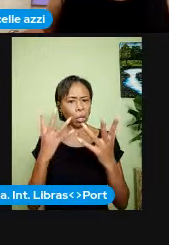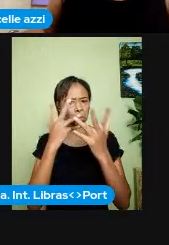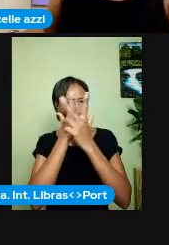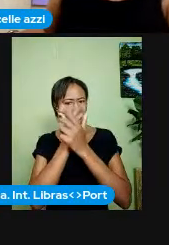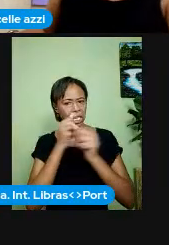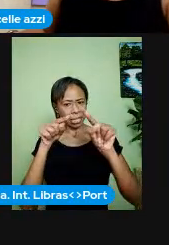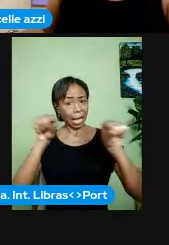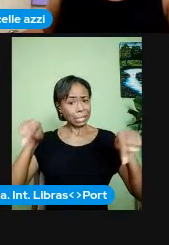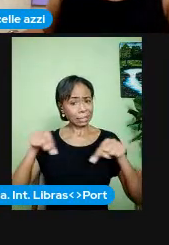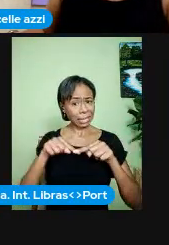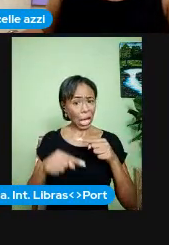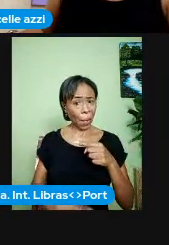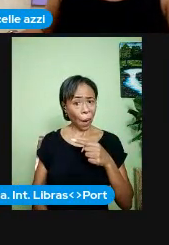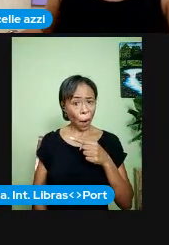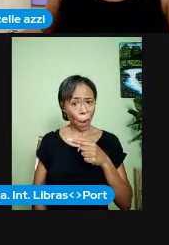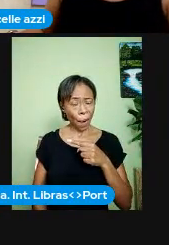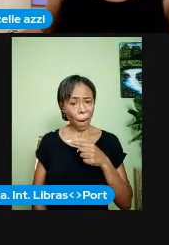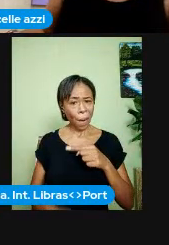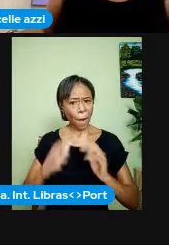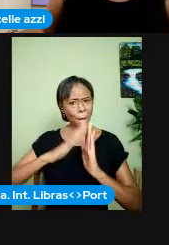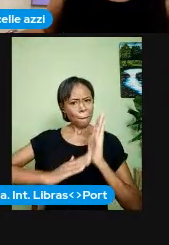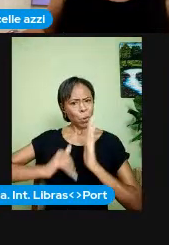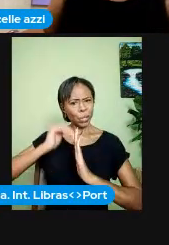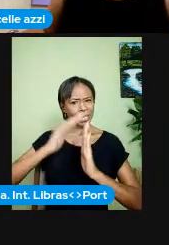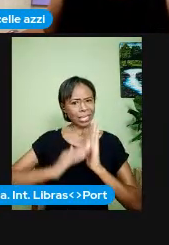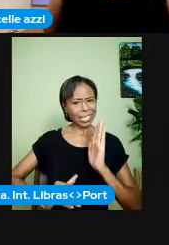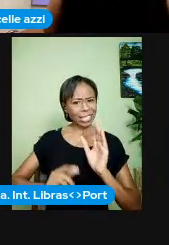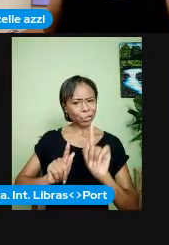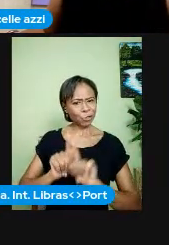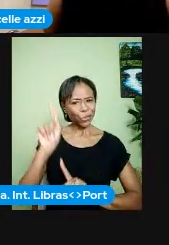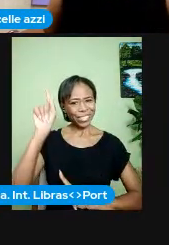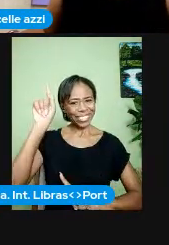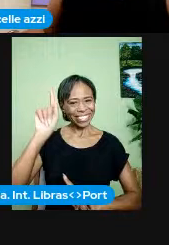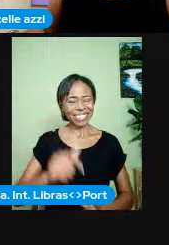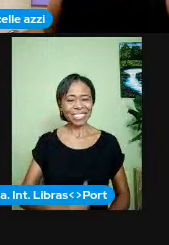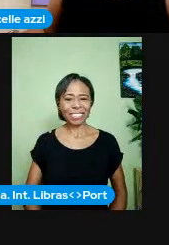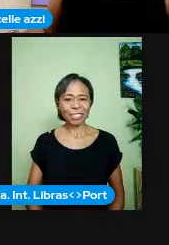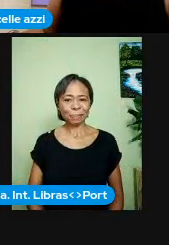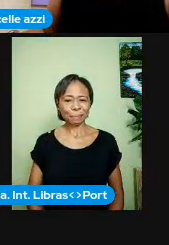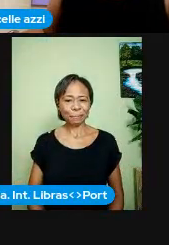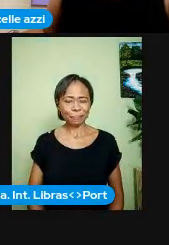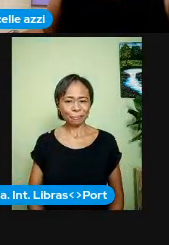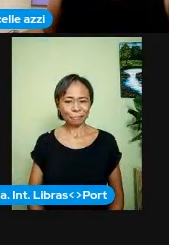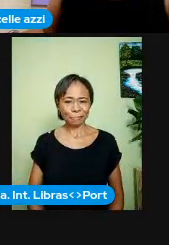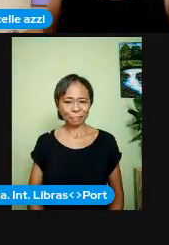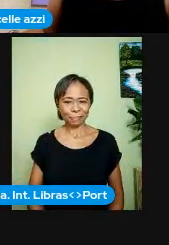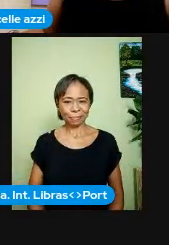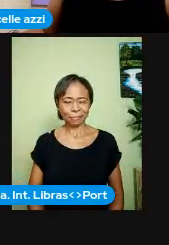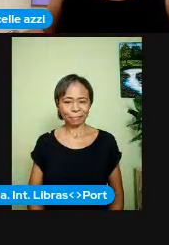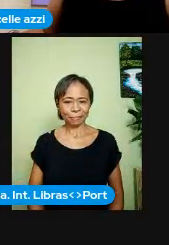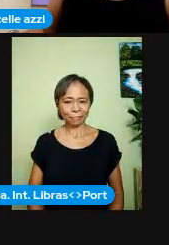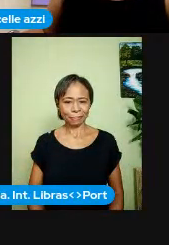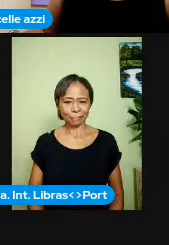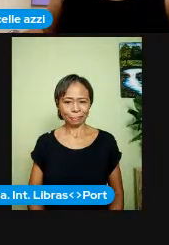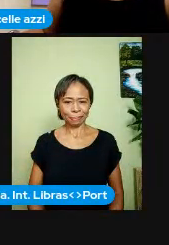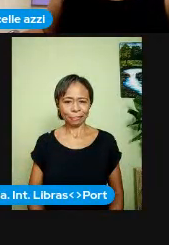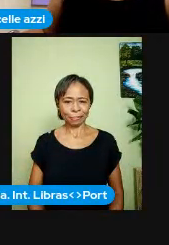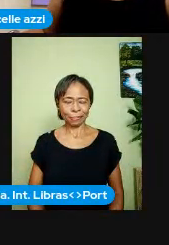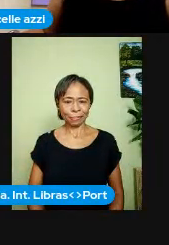Sérgio Miranda, com essa pintura mais bonita do foguete. Belo Horizonte, na Regional Noroeste.